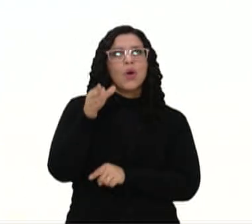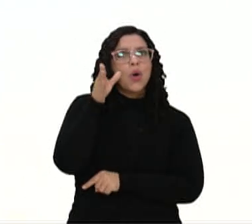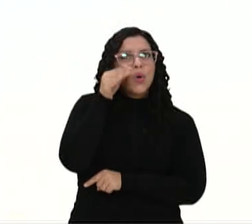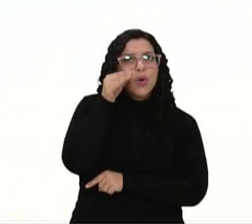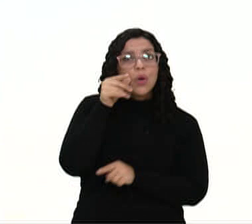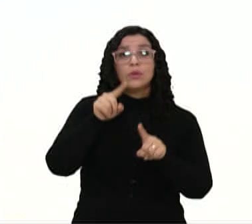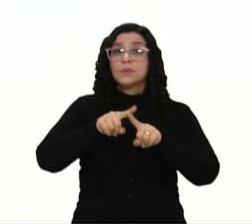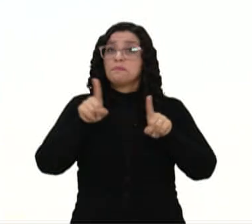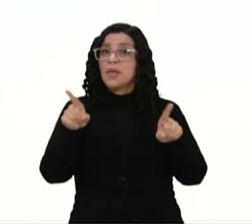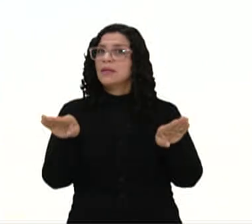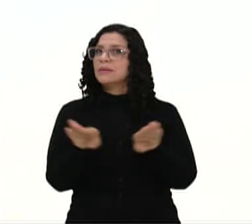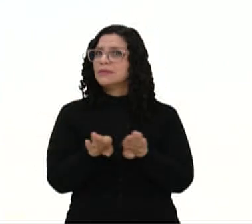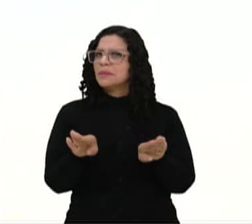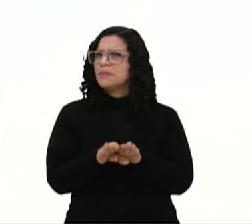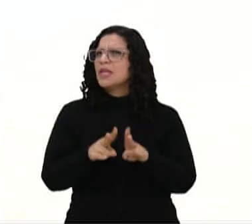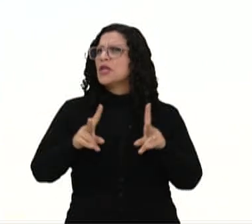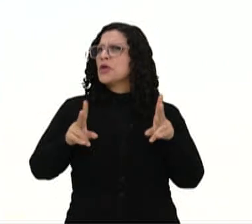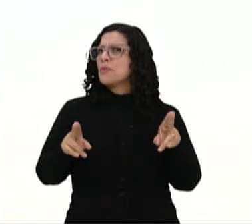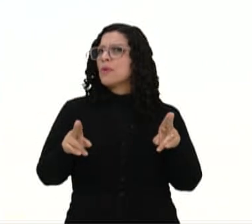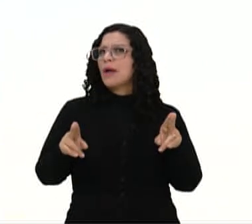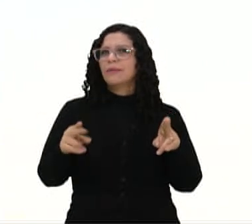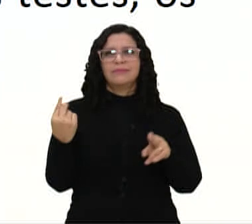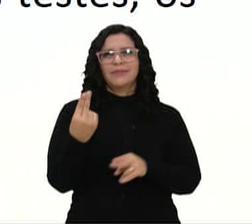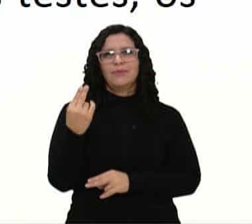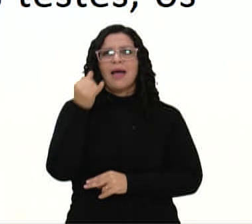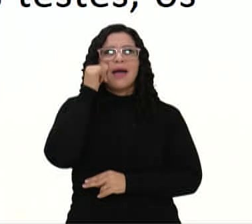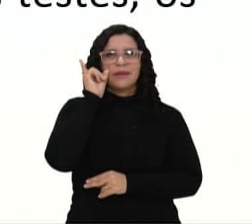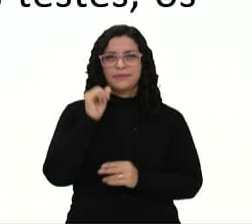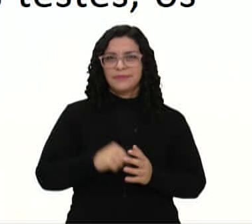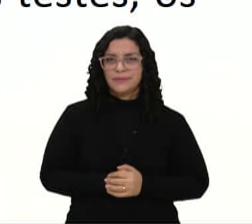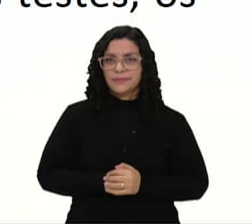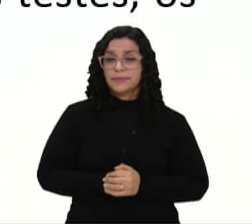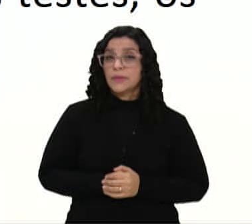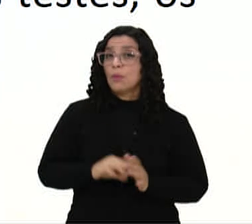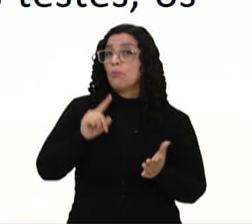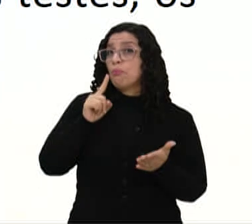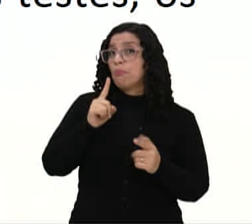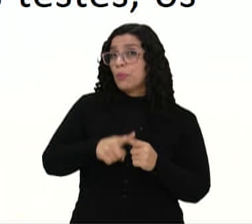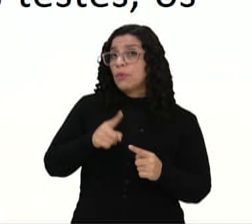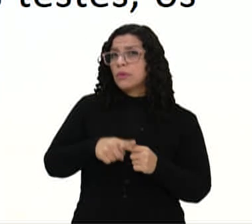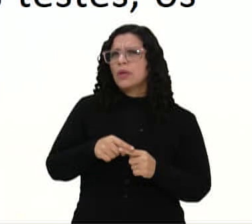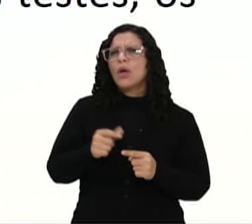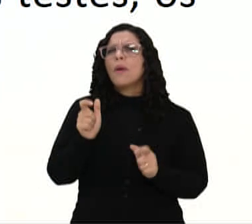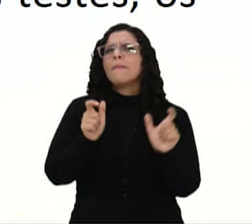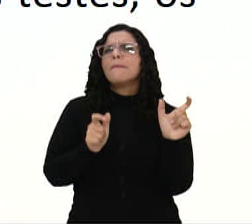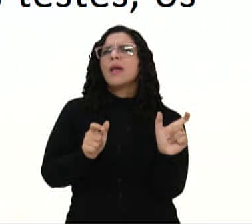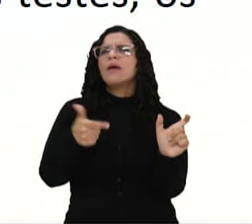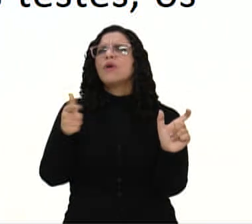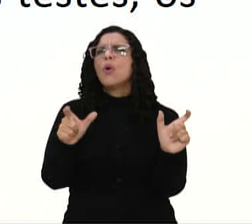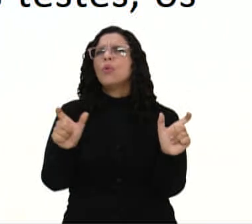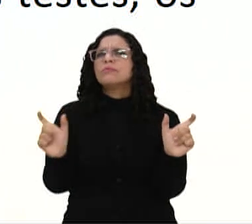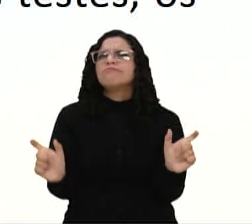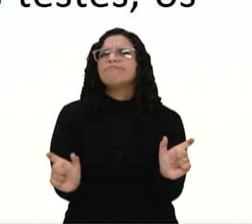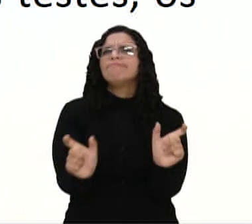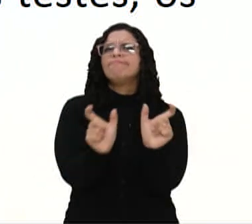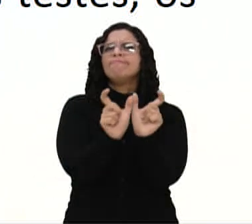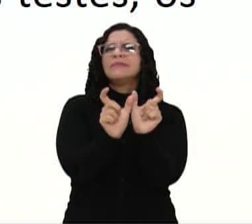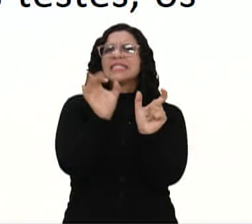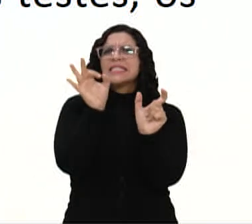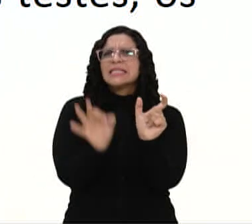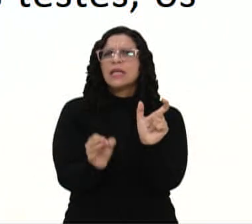Curioso, mas, ao mesmo tempo, inevitável. Afinal, que outra palavra é capaz